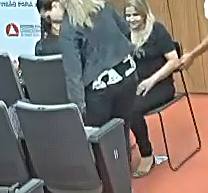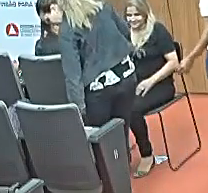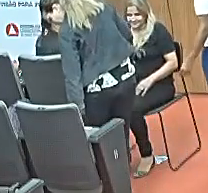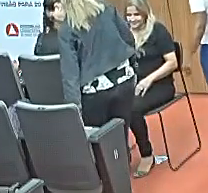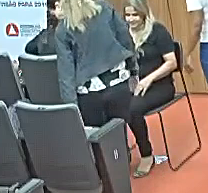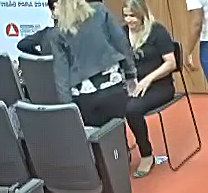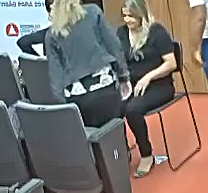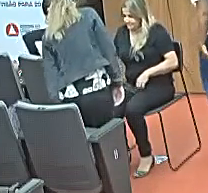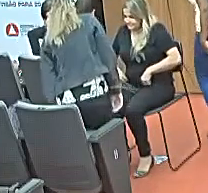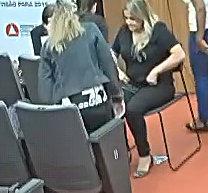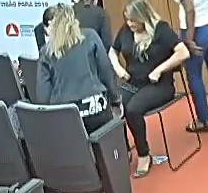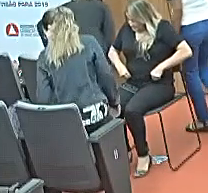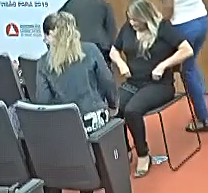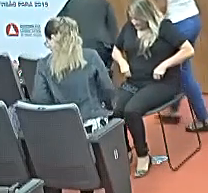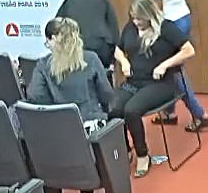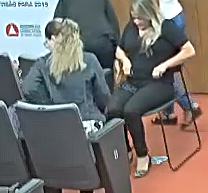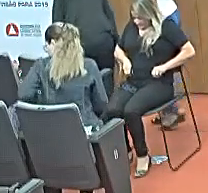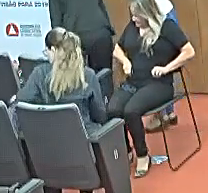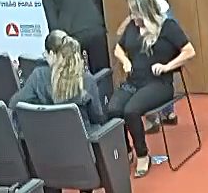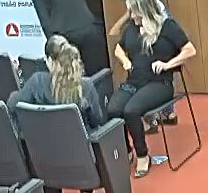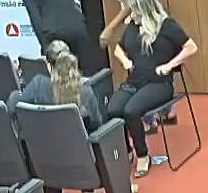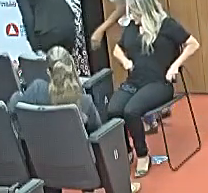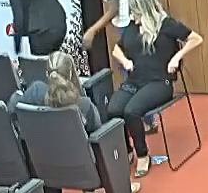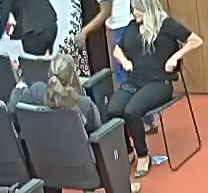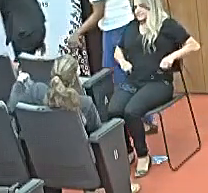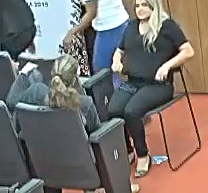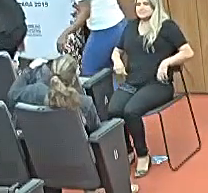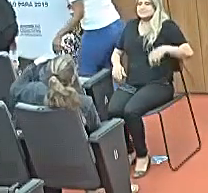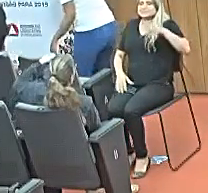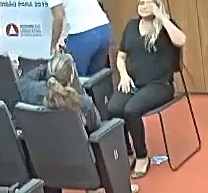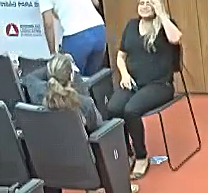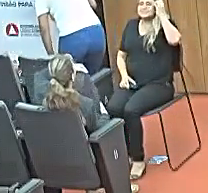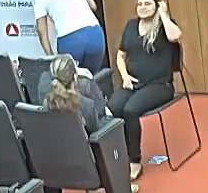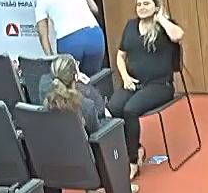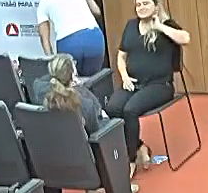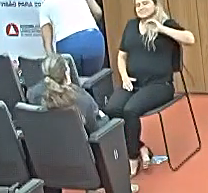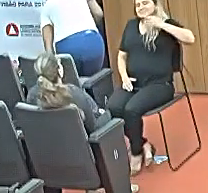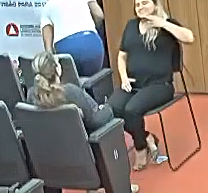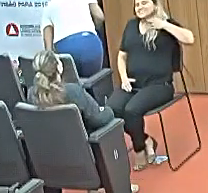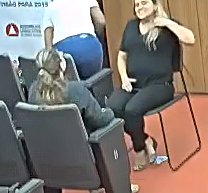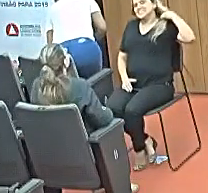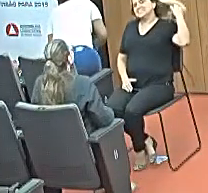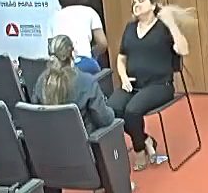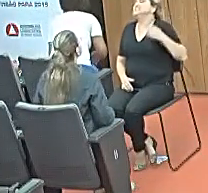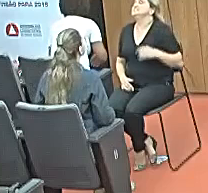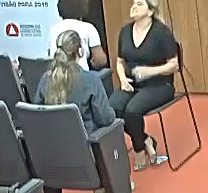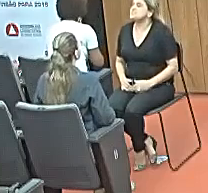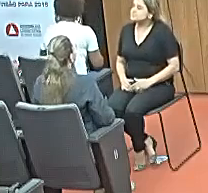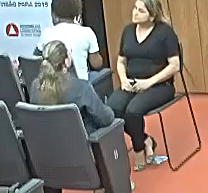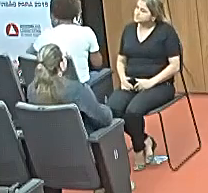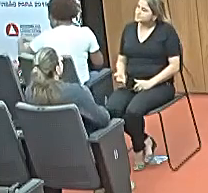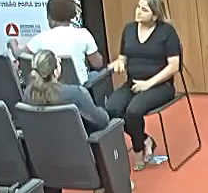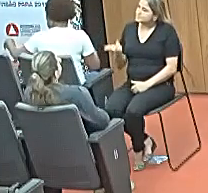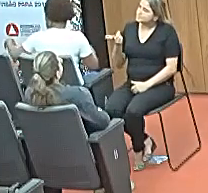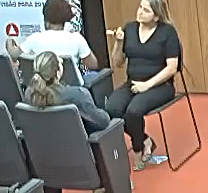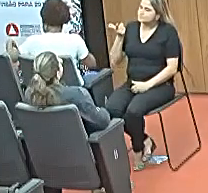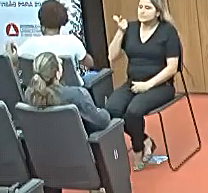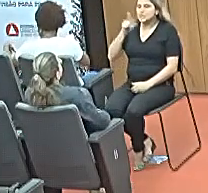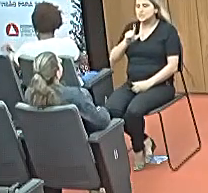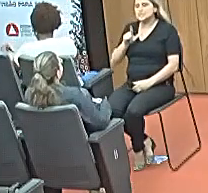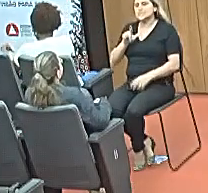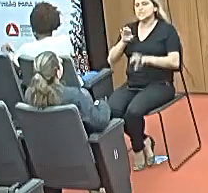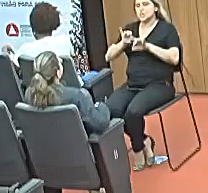2005 infraestrutura de tecnologia da informação e comunicação para aquisição de equipamentos de informática